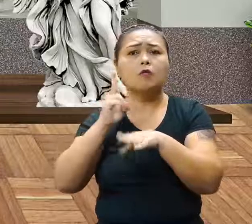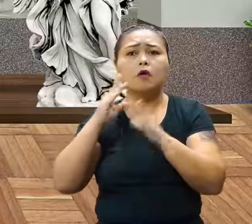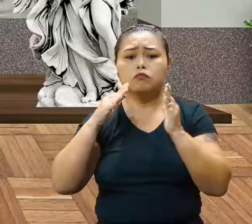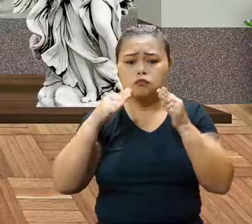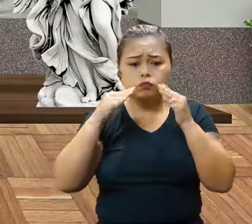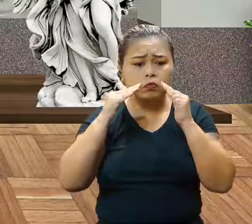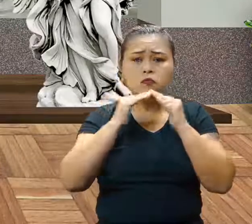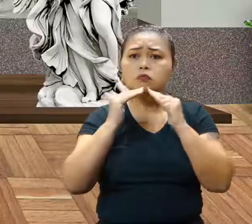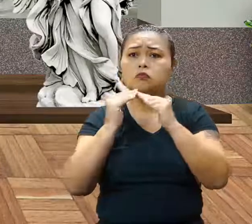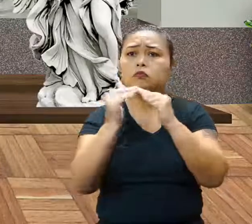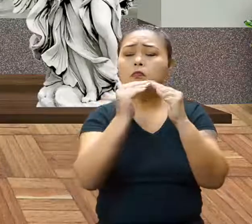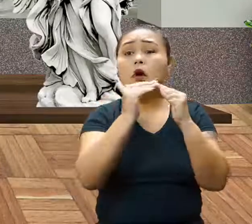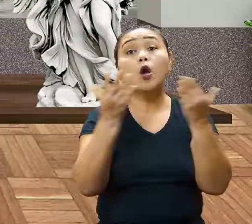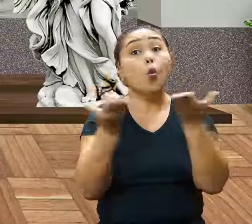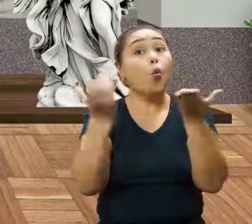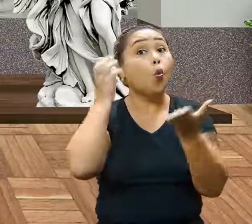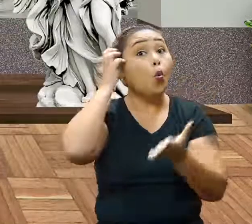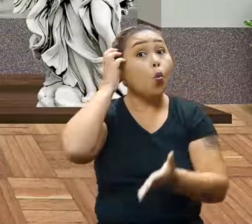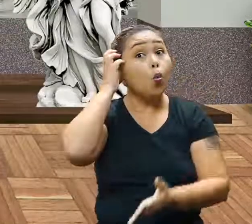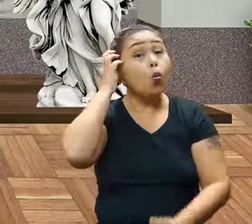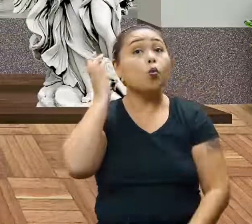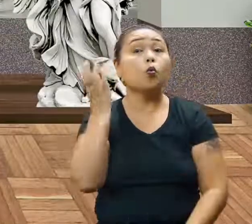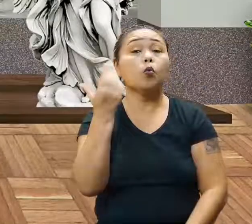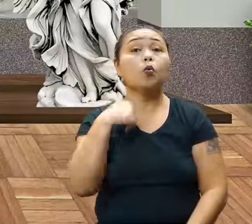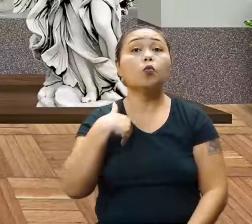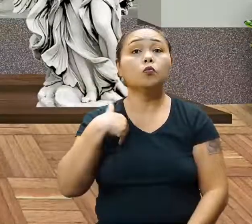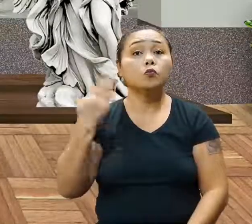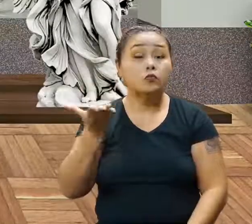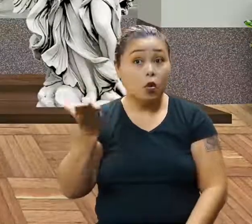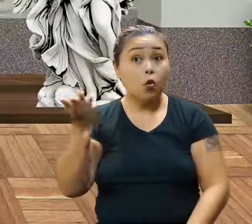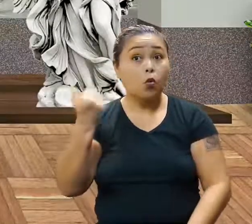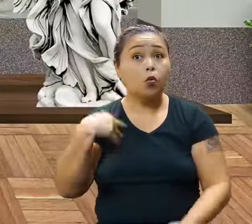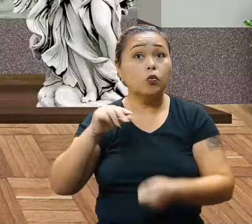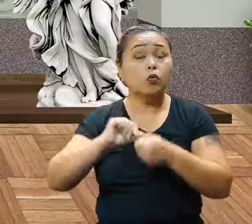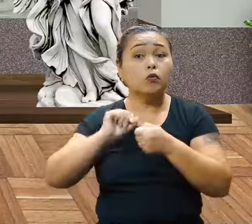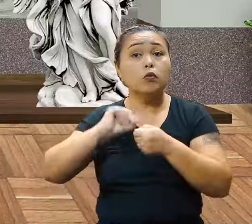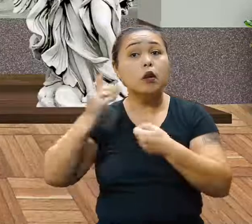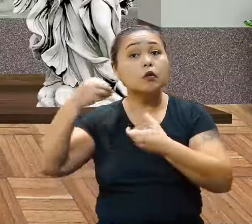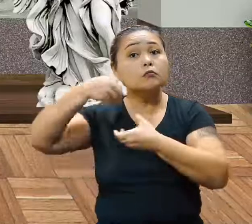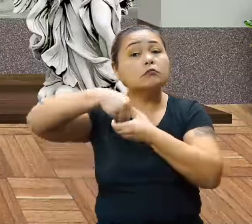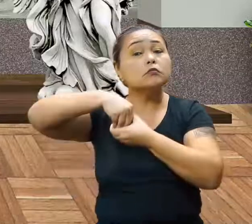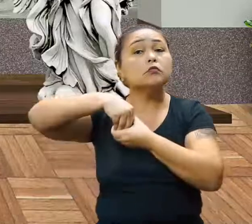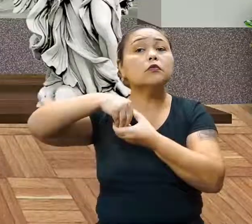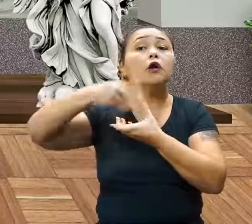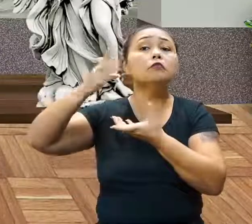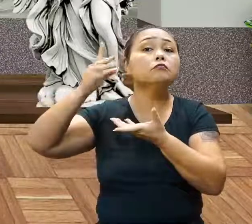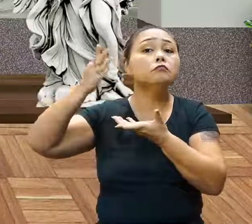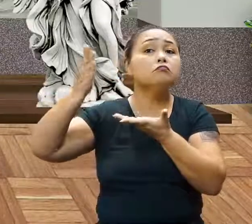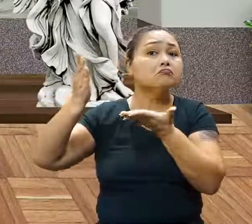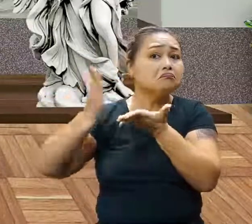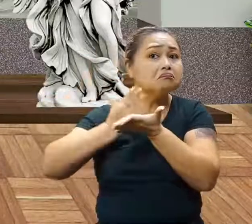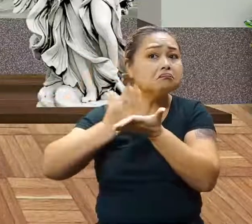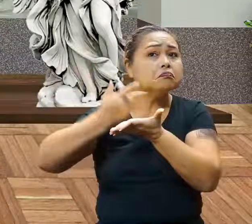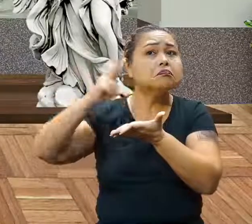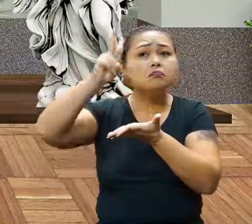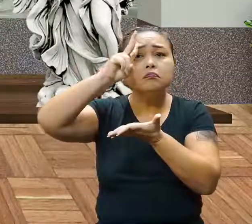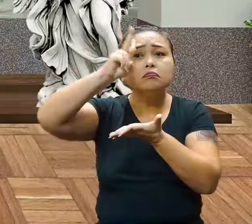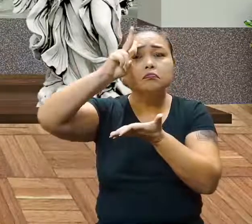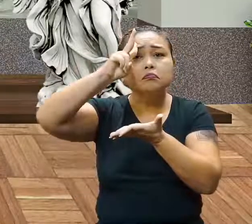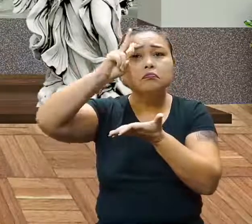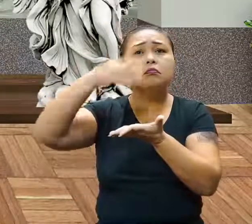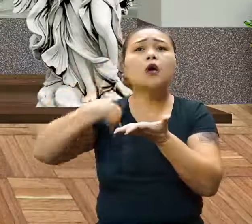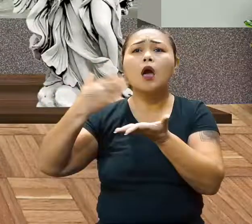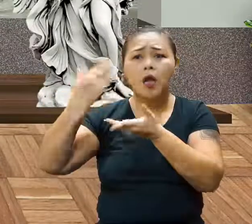e Cuiabá hoje entra então nesse rol do nosso livro de história, que nesse pequeno documentário foi